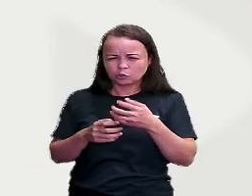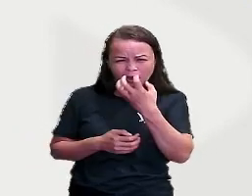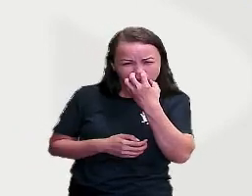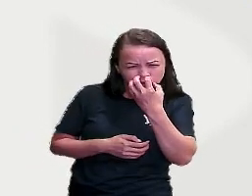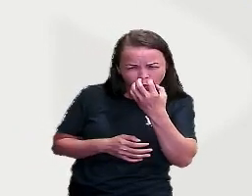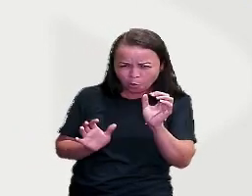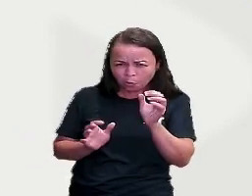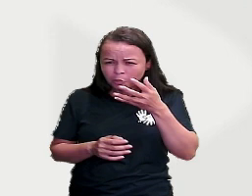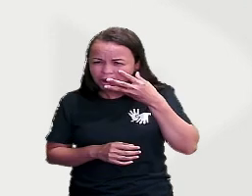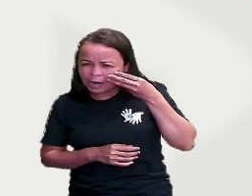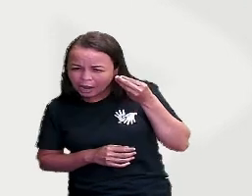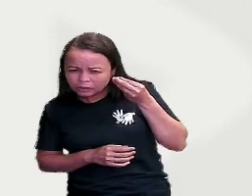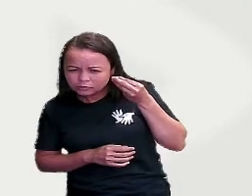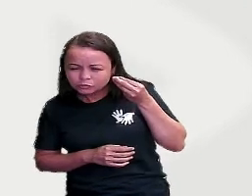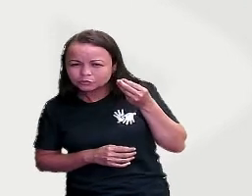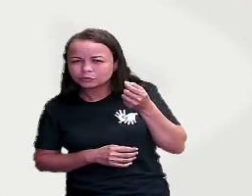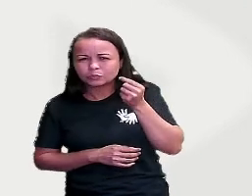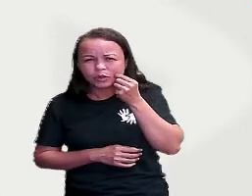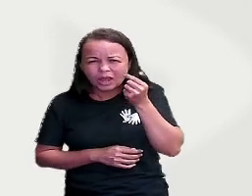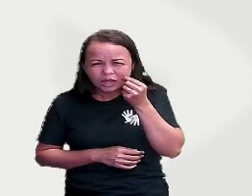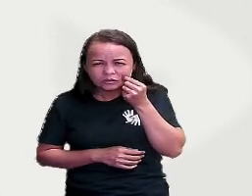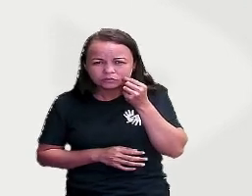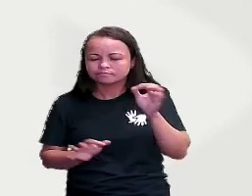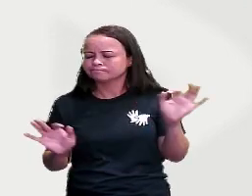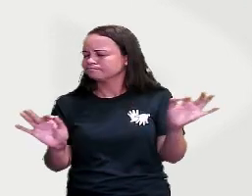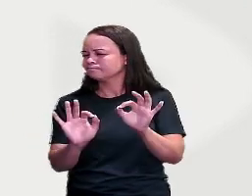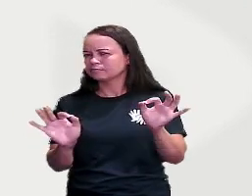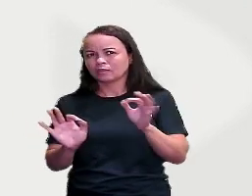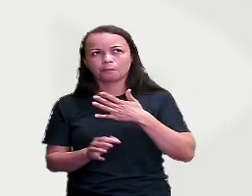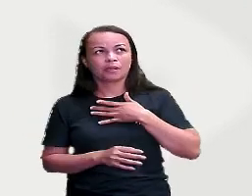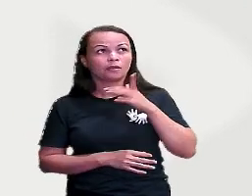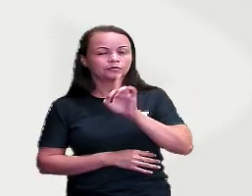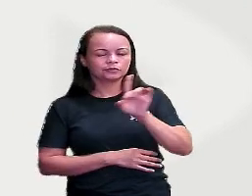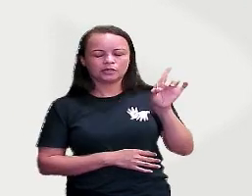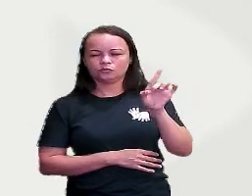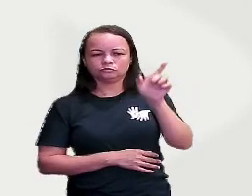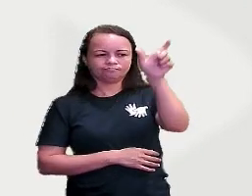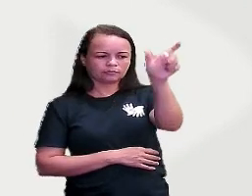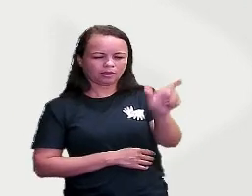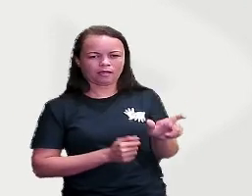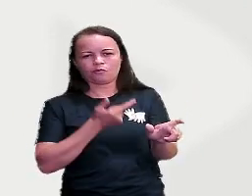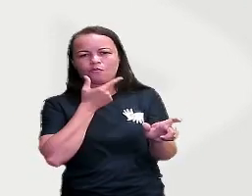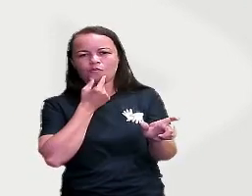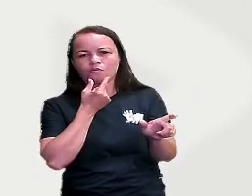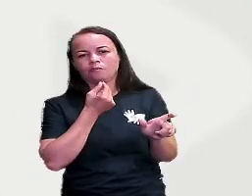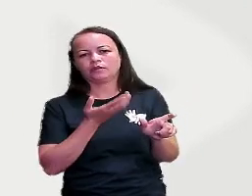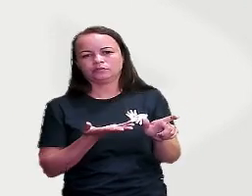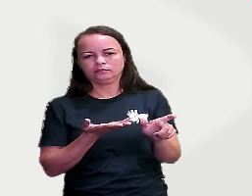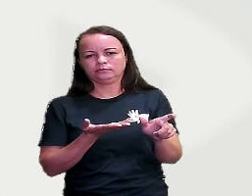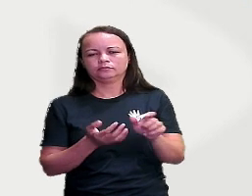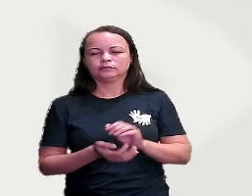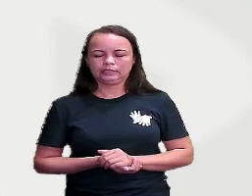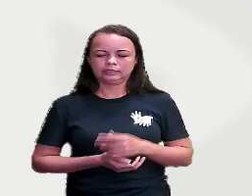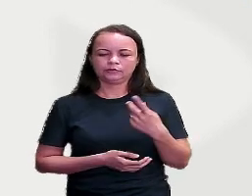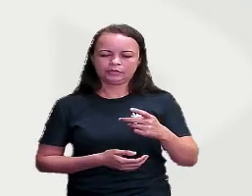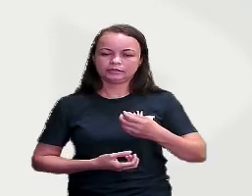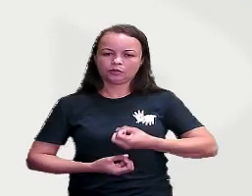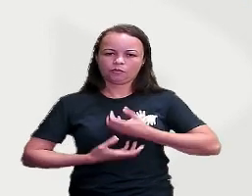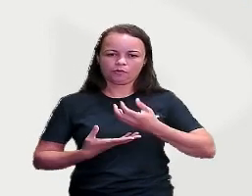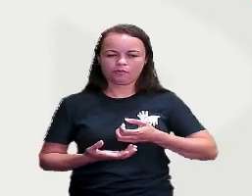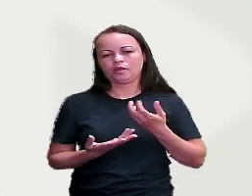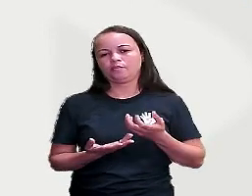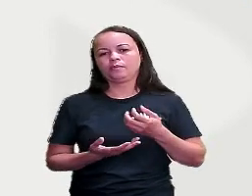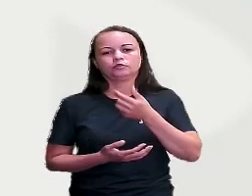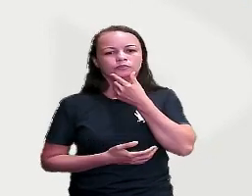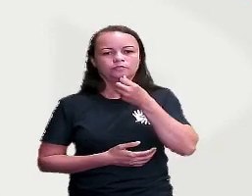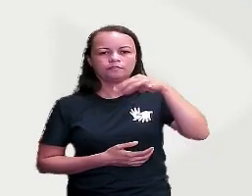não era um gato, não era um rato. O bicho, meu Deus, era um homem. E aí é um poema de Manuel Bandeira. E aí a gente